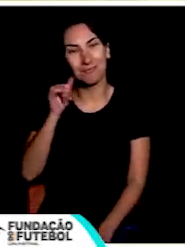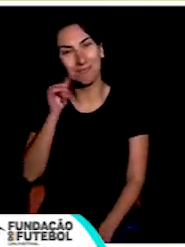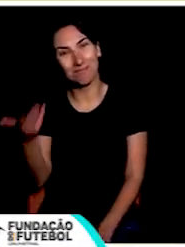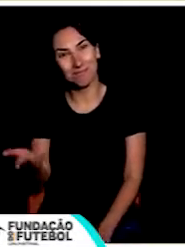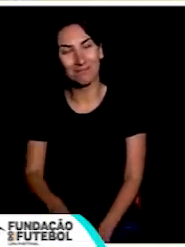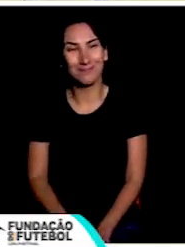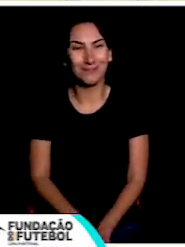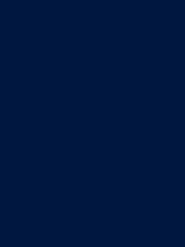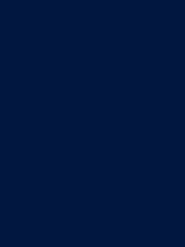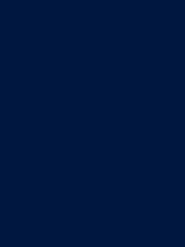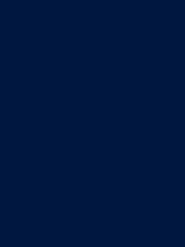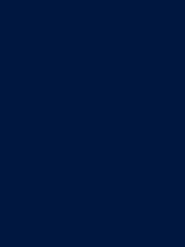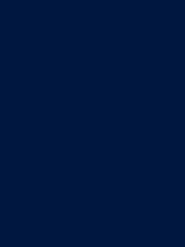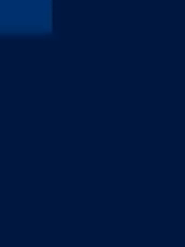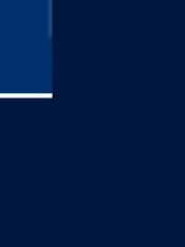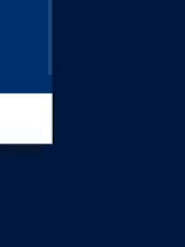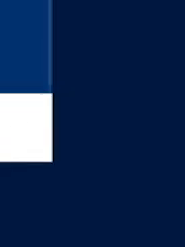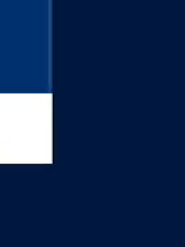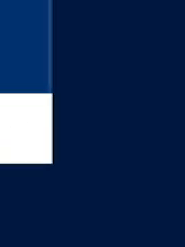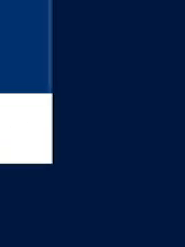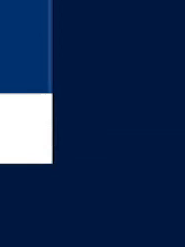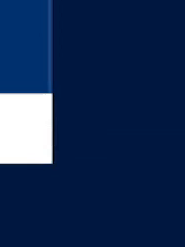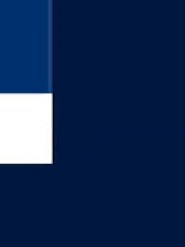4 derrotas seguidas.